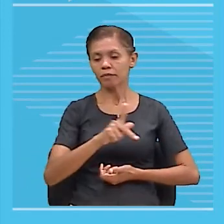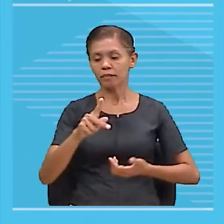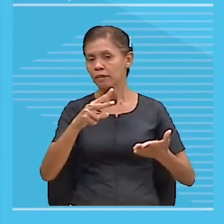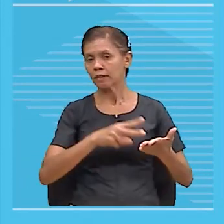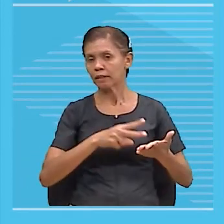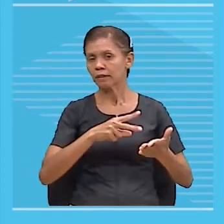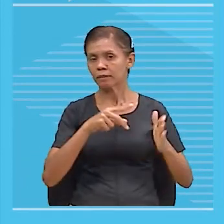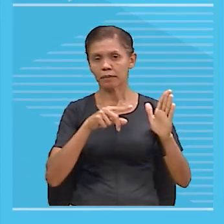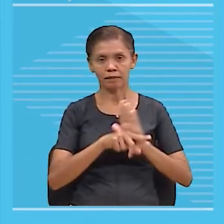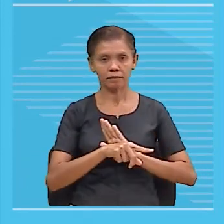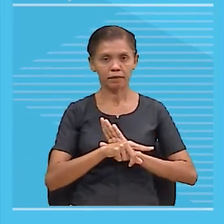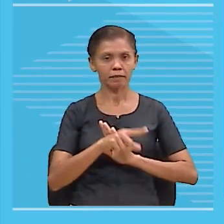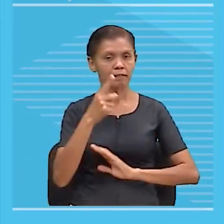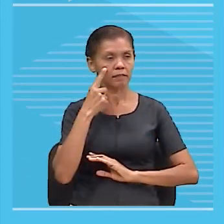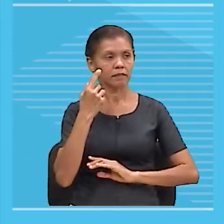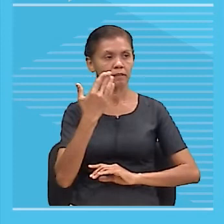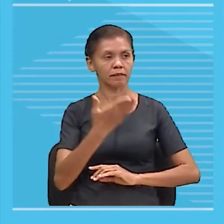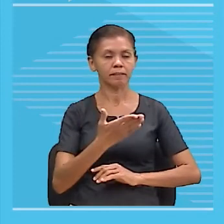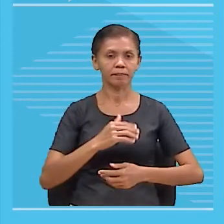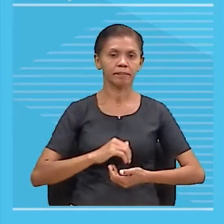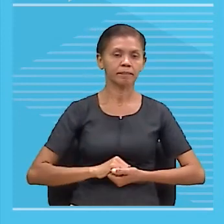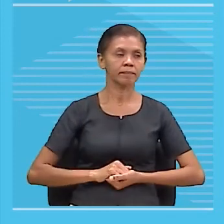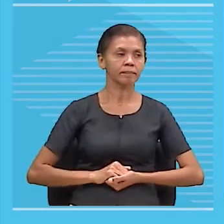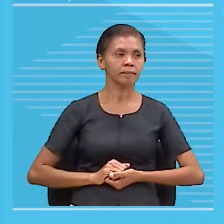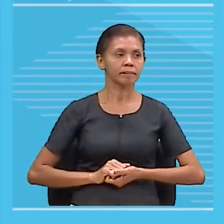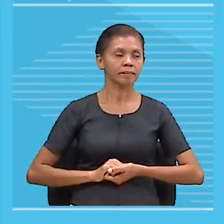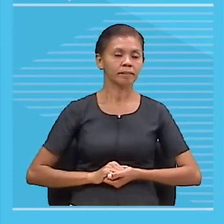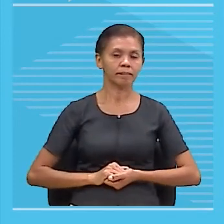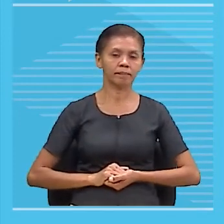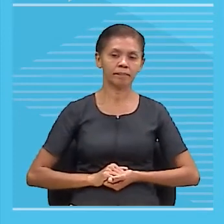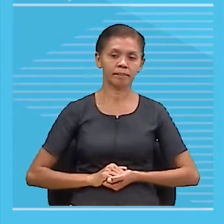2 milímetros de lado. Então, eu tenho